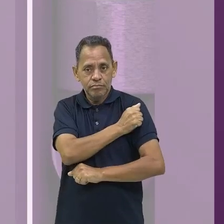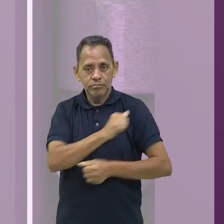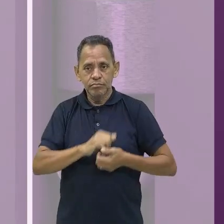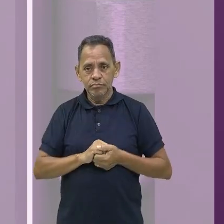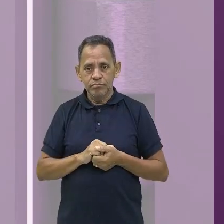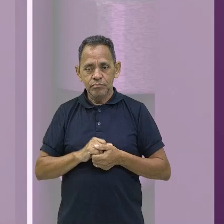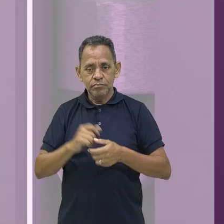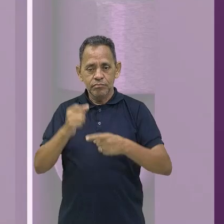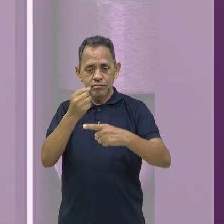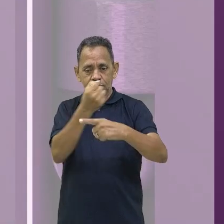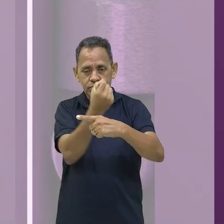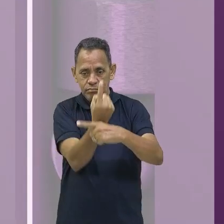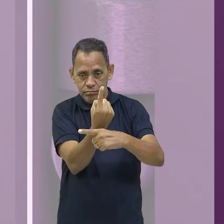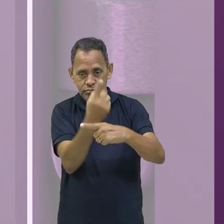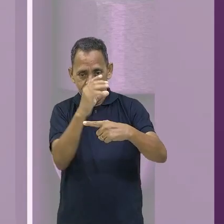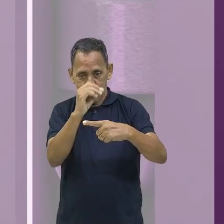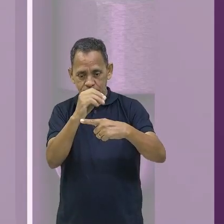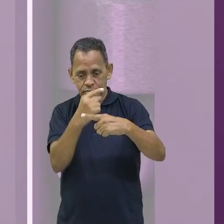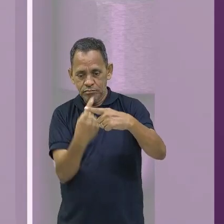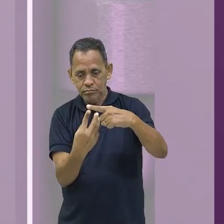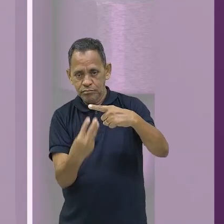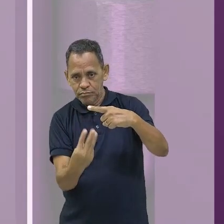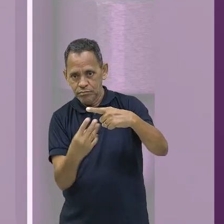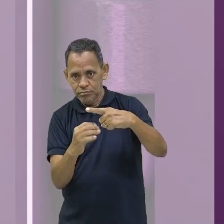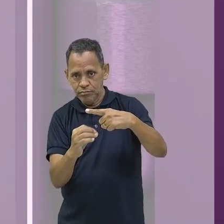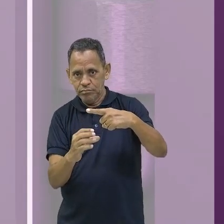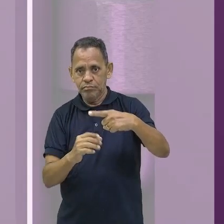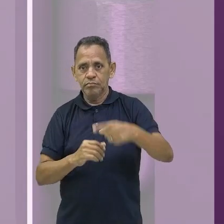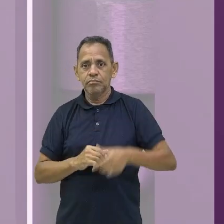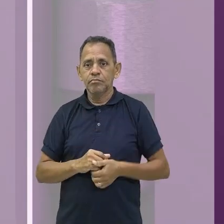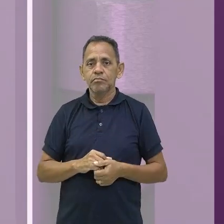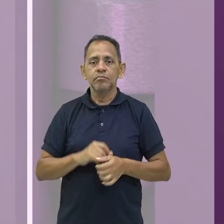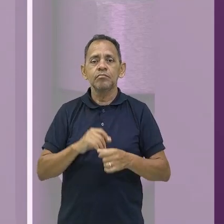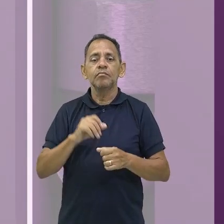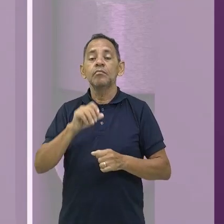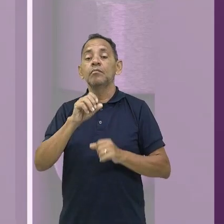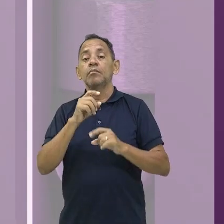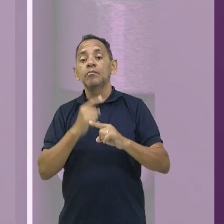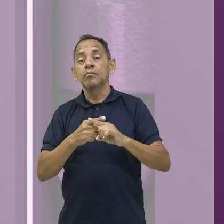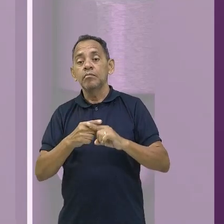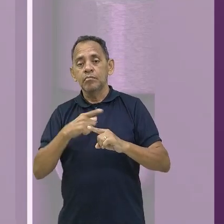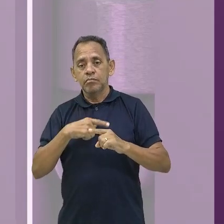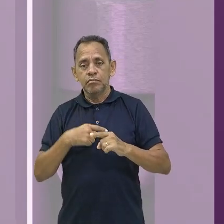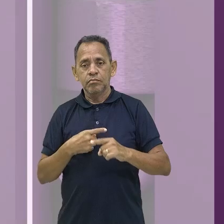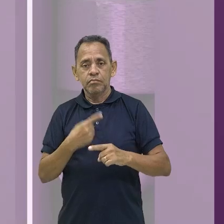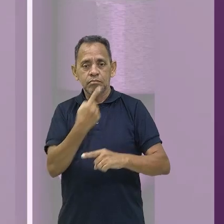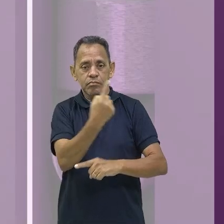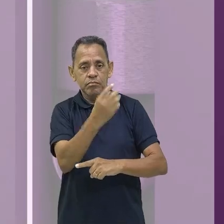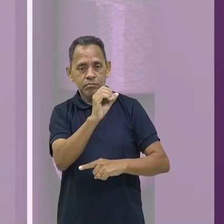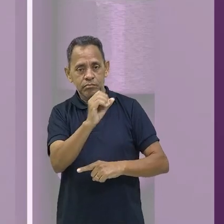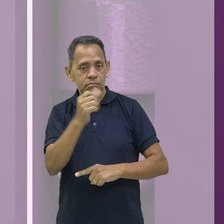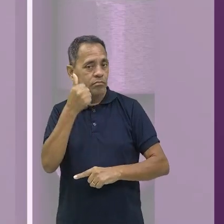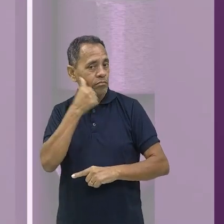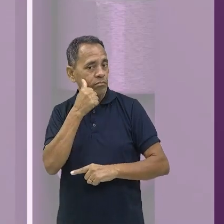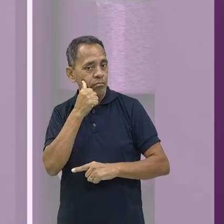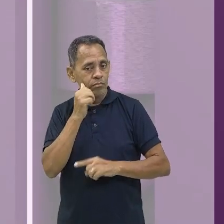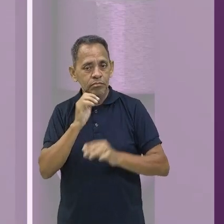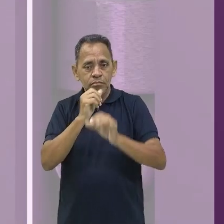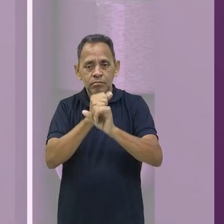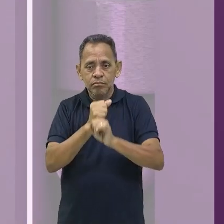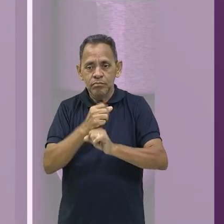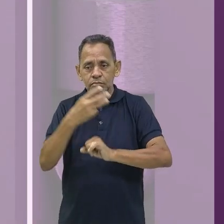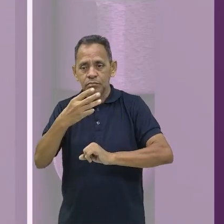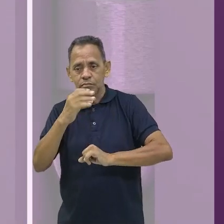escrever 10 sobre 30. Isso porque eu tenho 10 meninas num total de